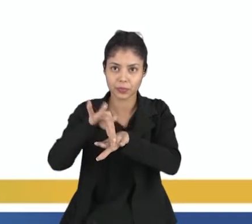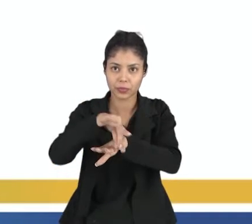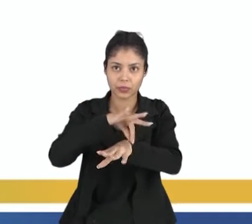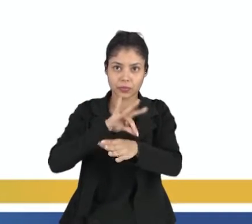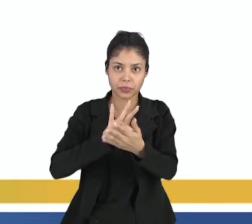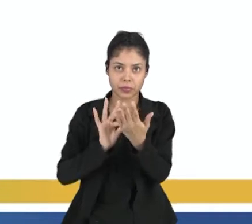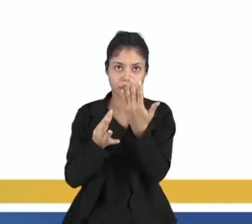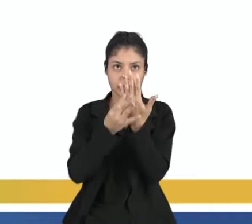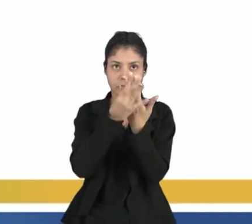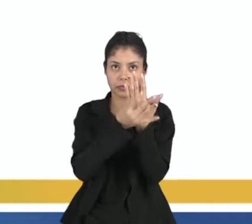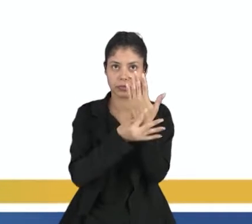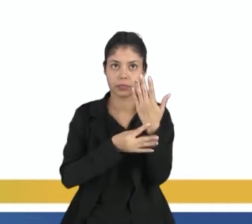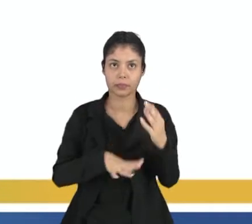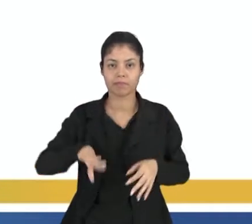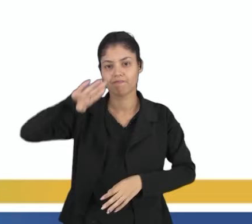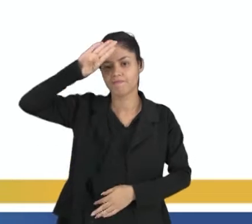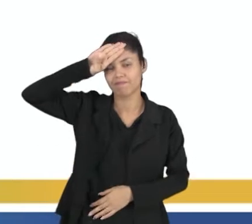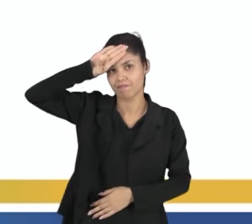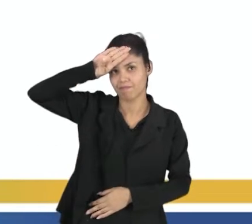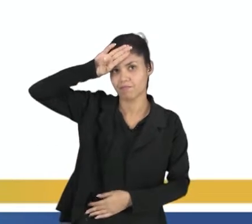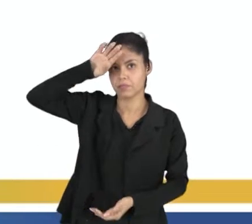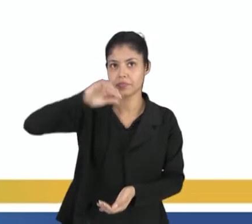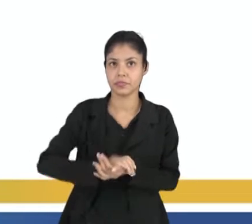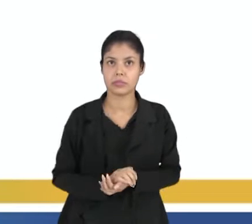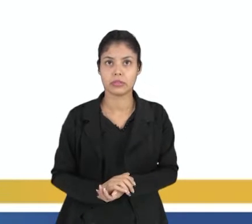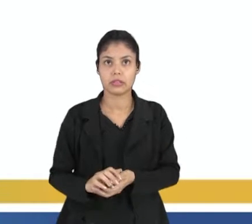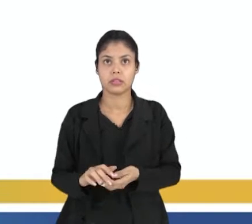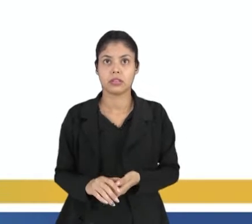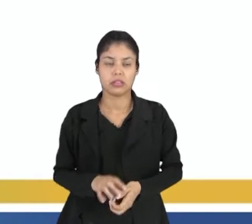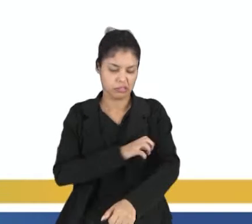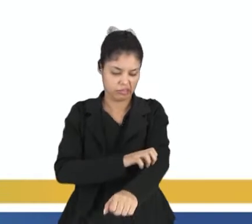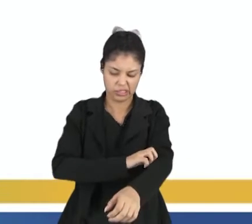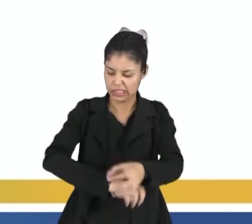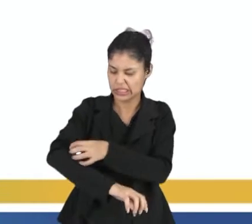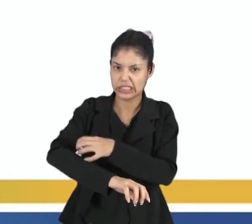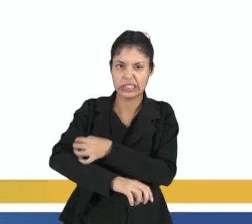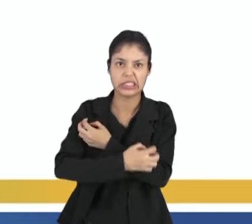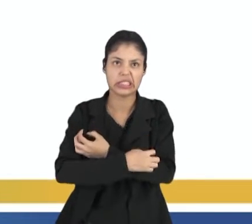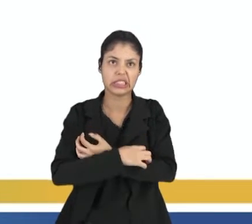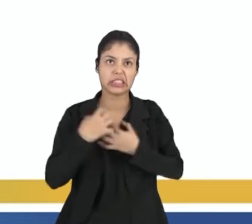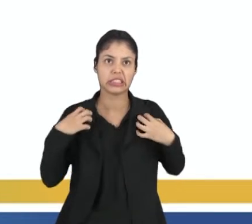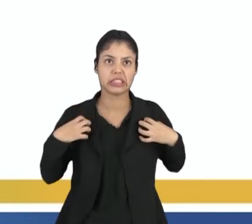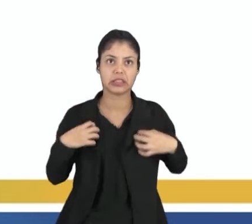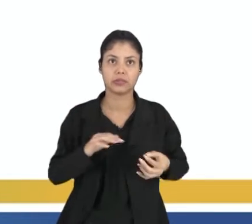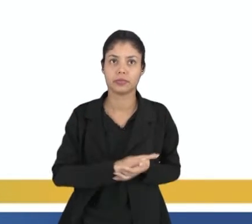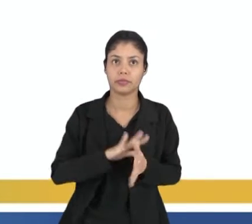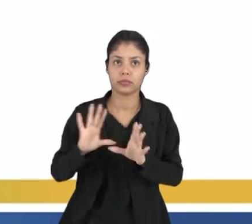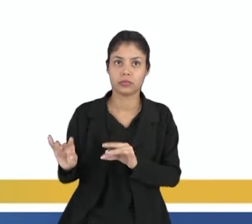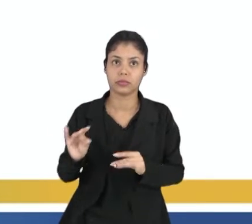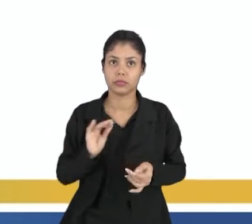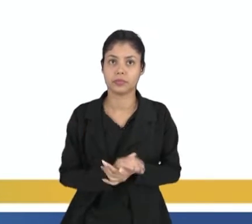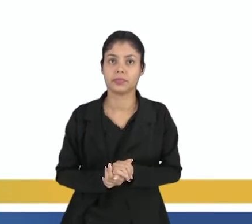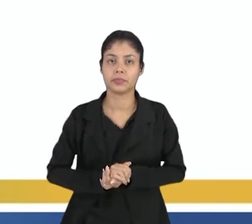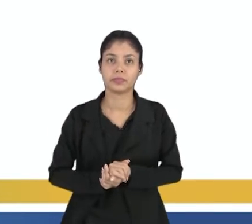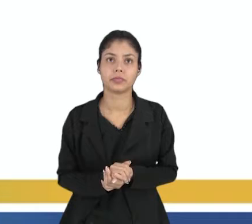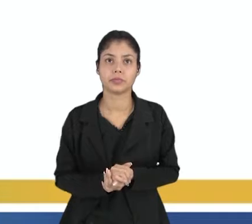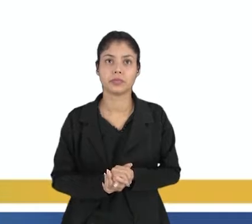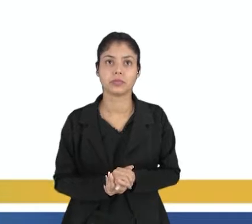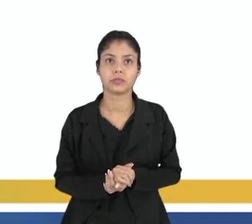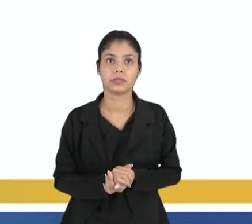gente tem lá o desenho, febre, irritação na pele, que leva a